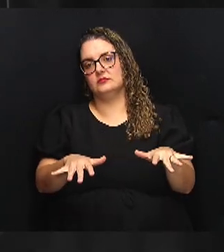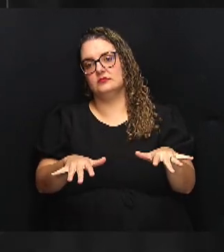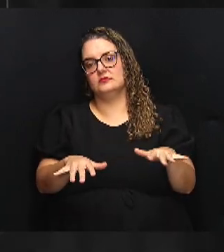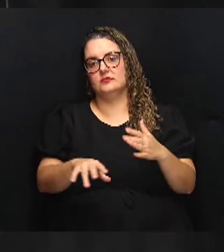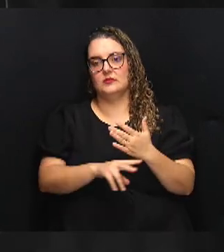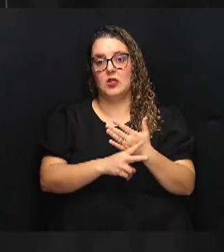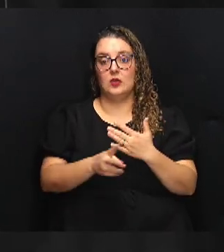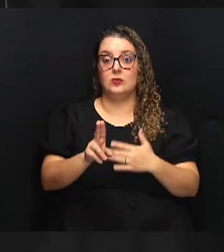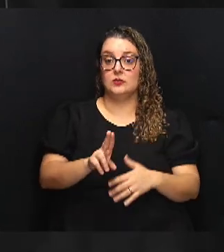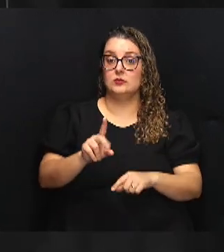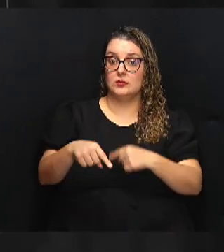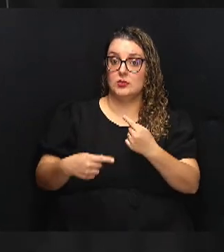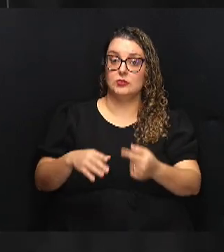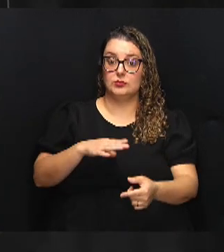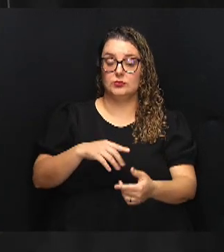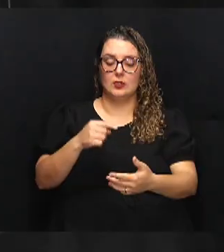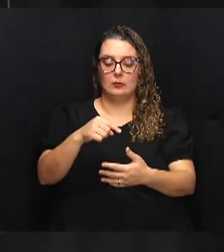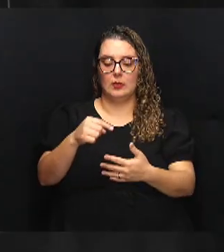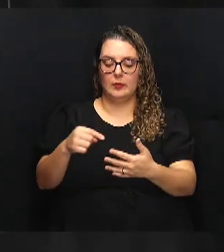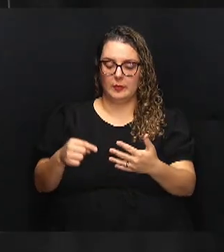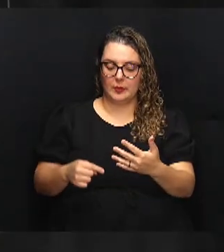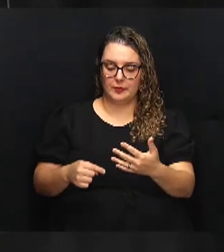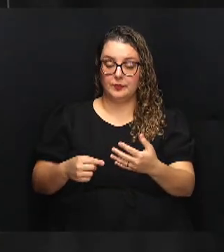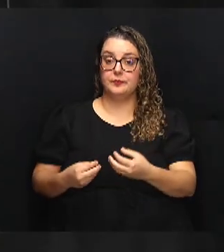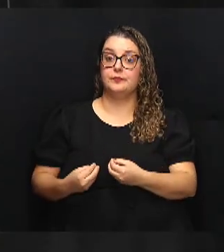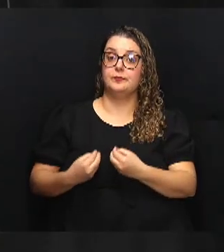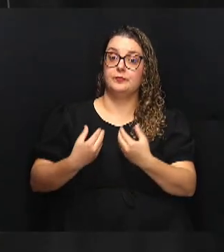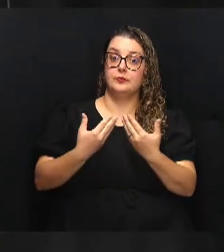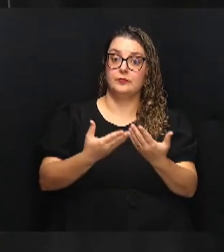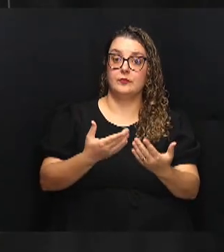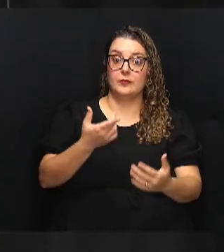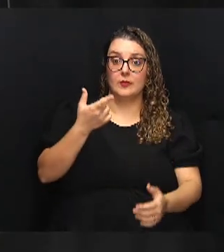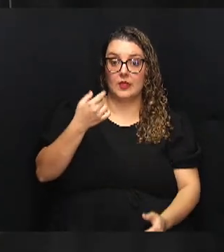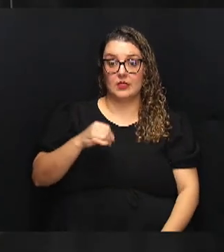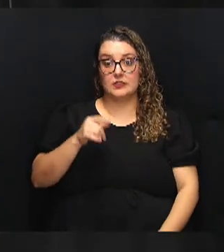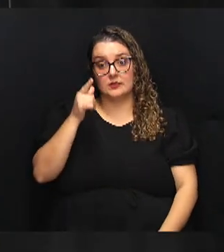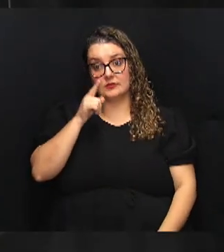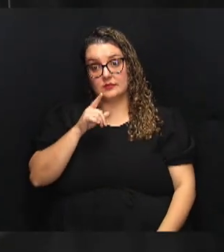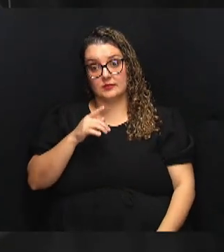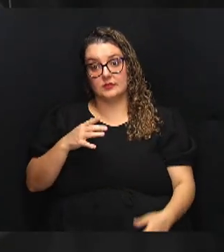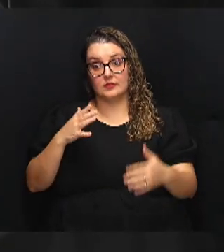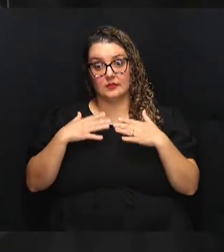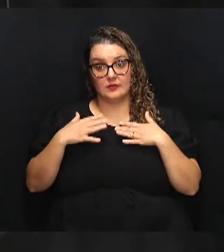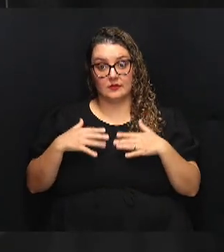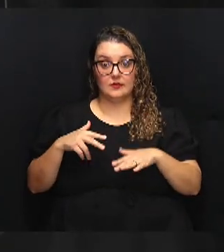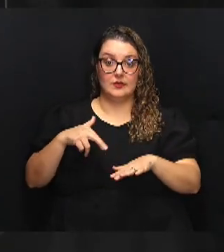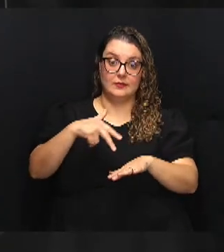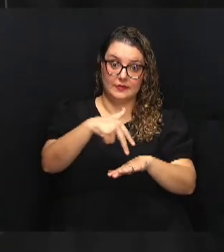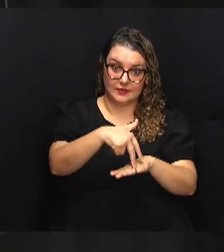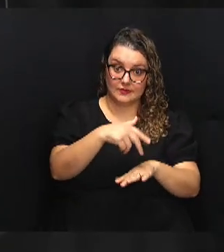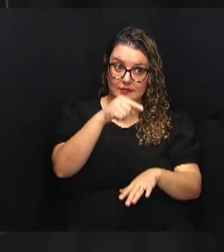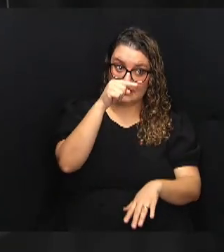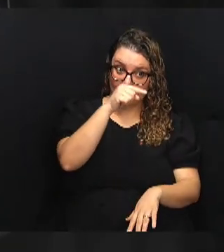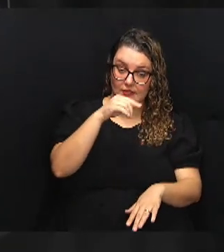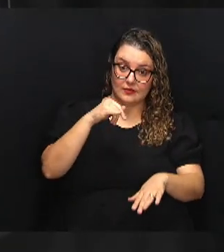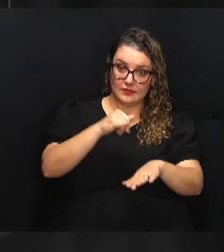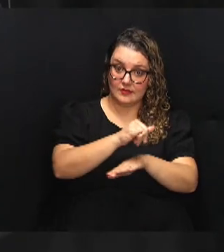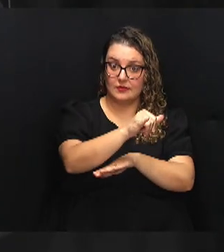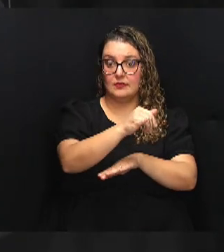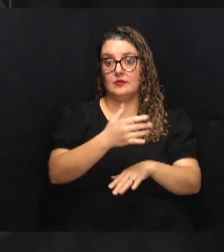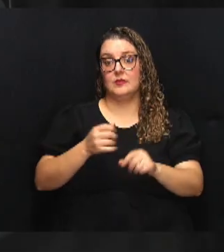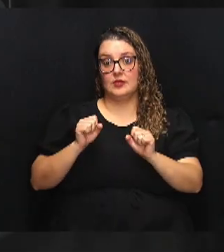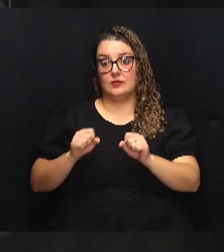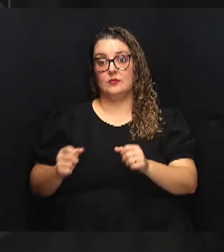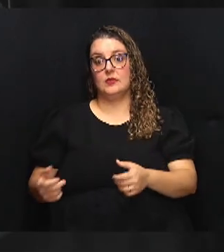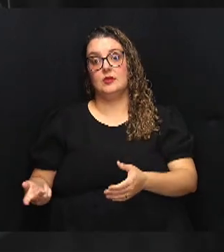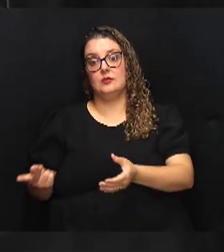replicar para outros municípios são esses, e levar, se não conseguimos ir fisicamente, para que nós possamos aí protocolar de forma